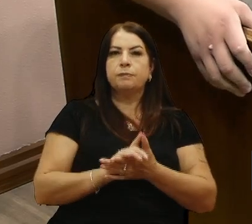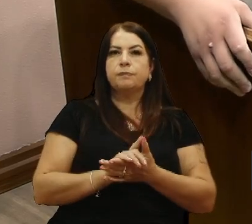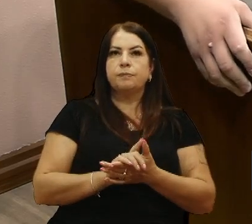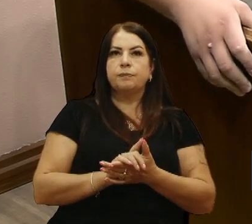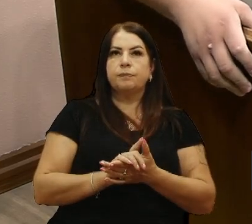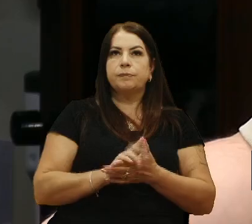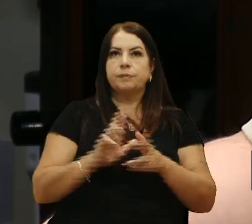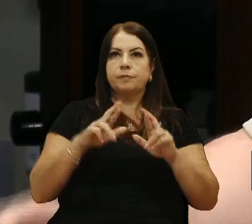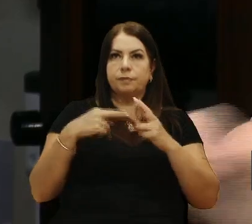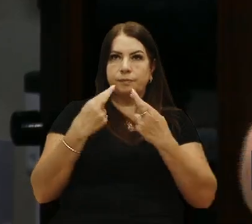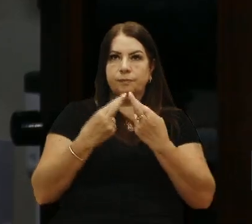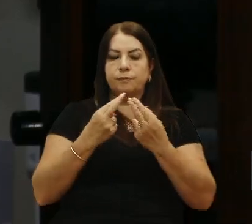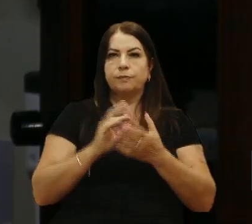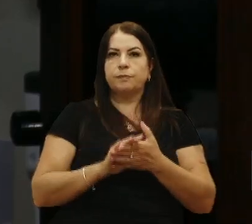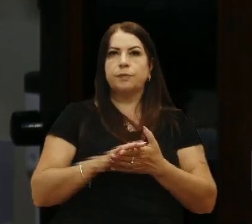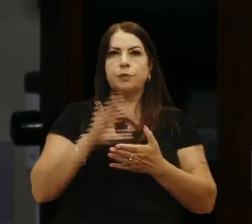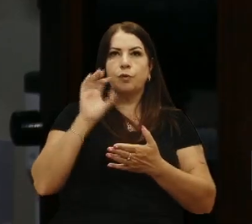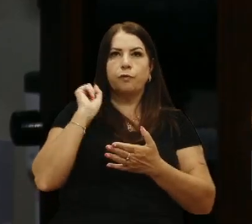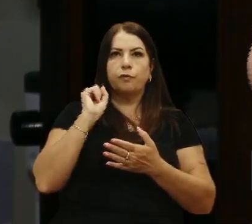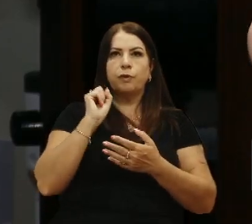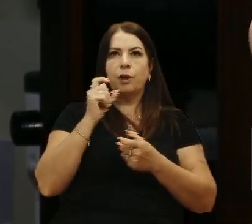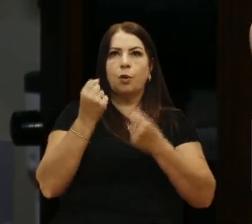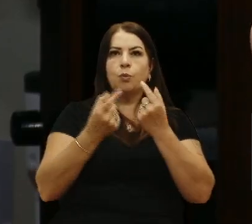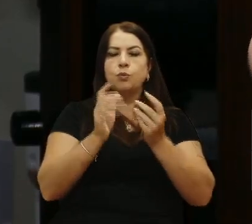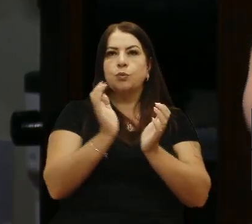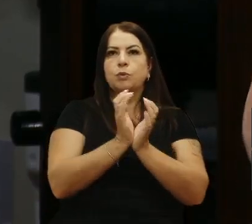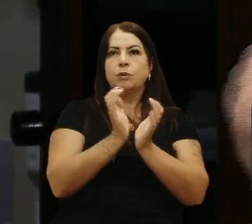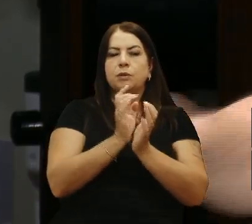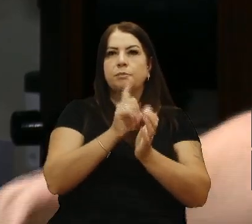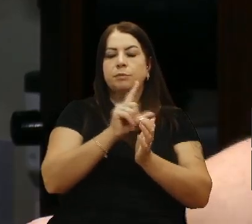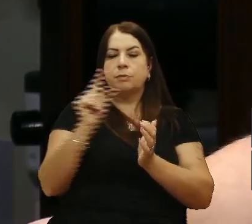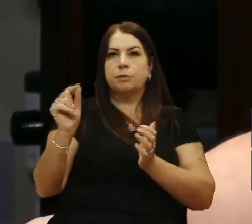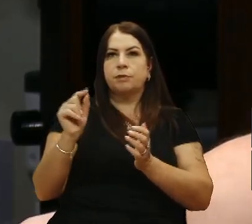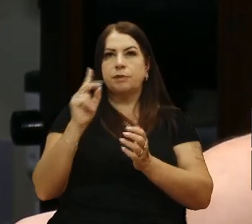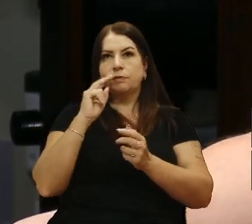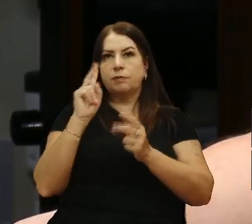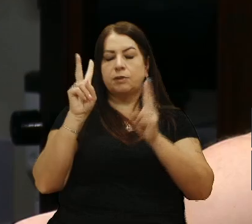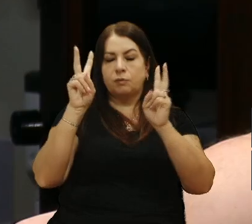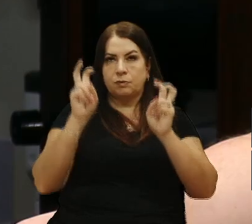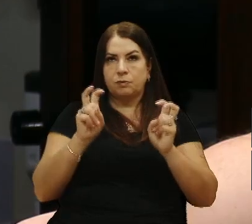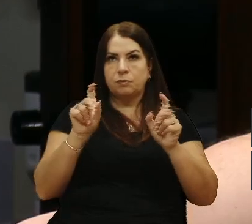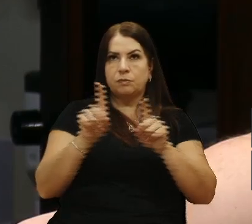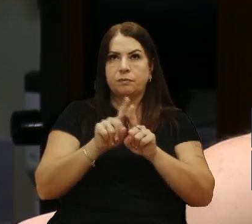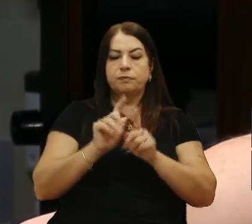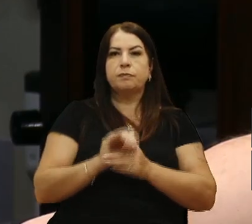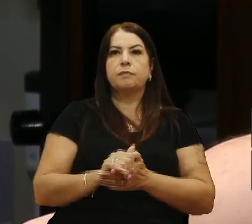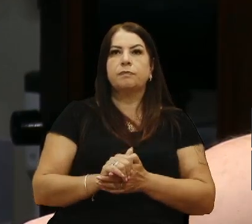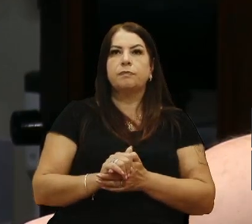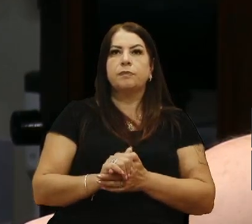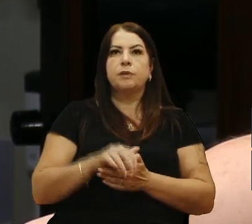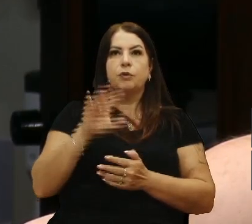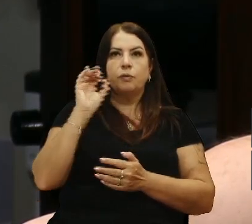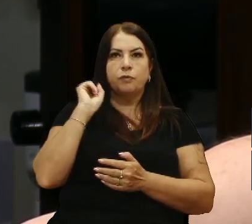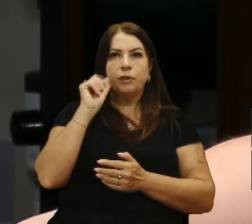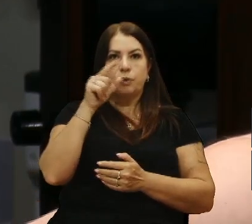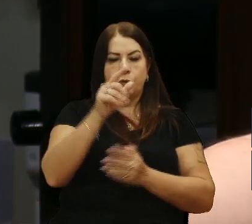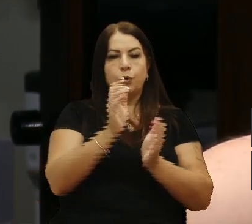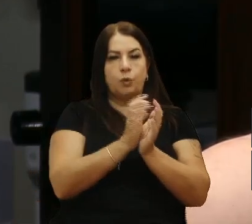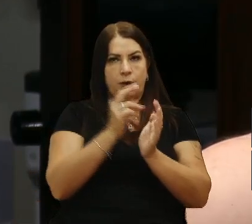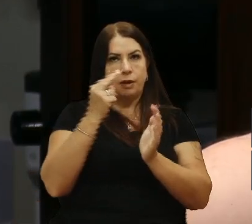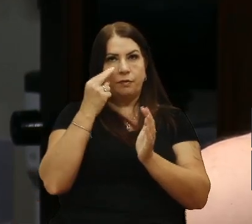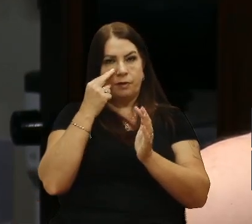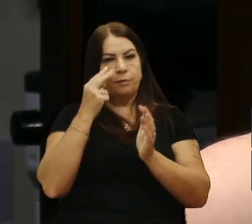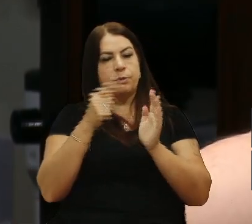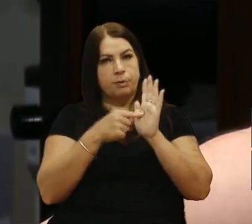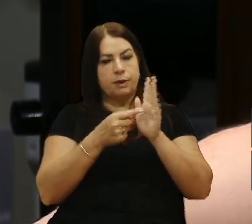dessa sessão. Ouvi alguns colegas aqui, precisei sair para ver alguns assuntos aqui também, e ouvindo o colega Fantinel também trazendo